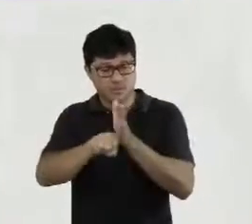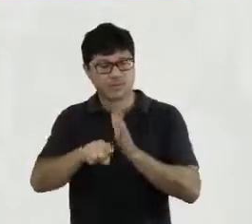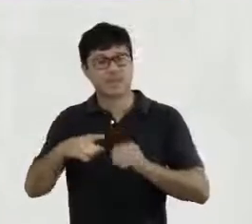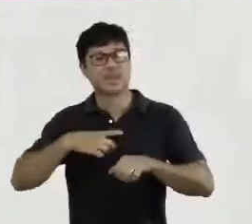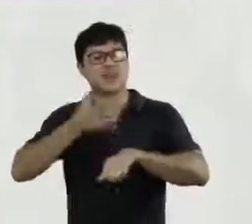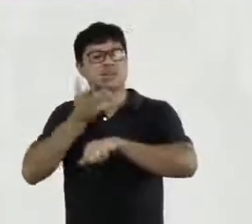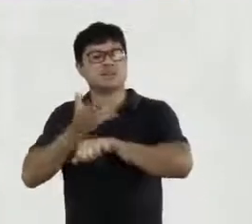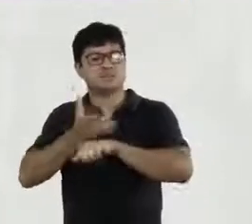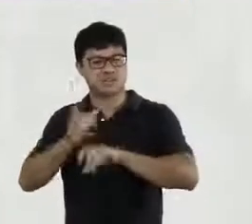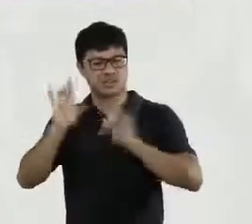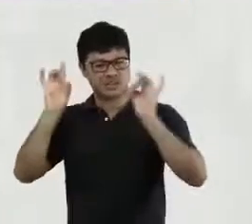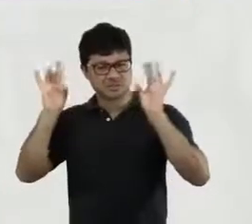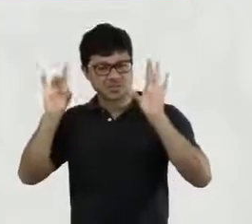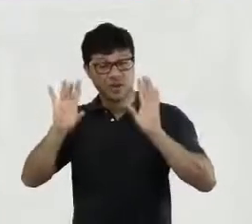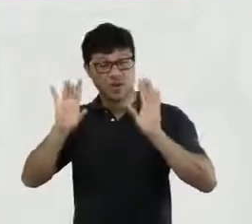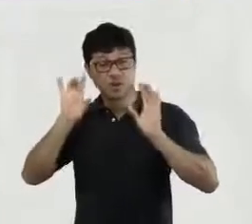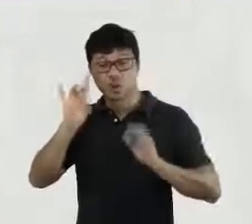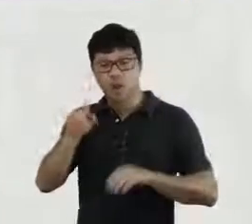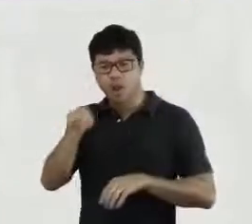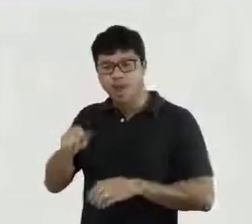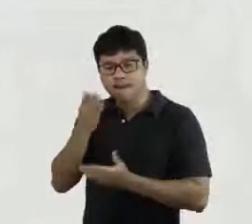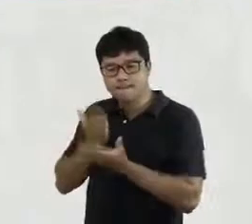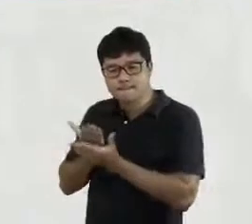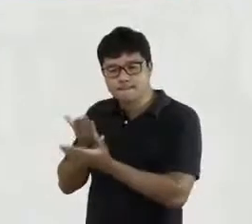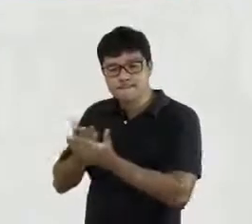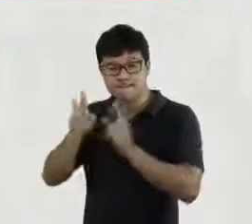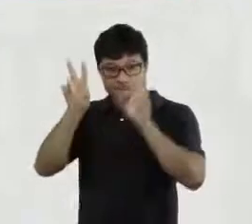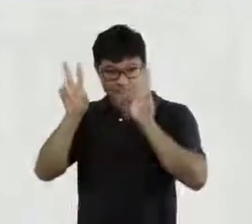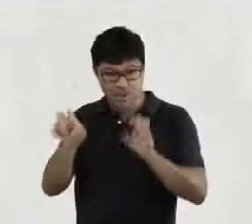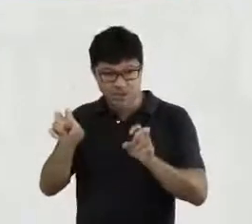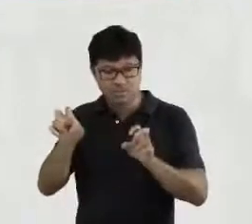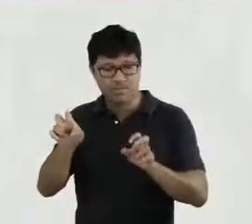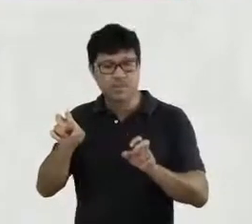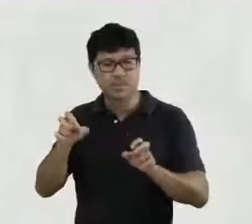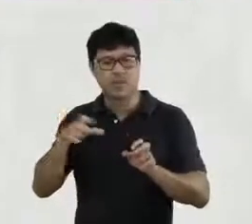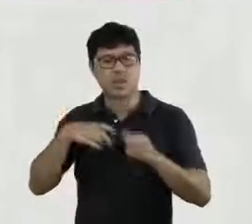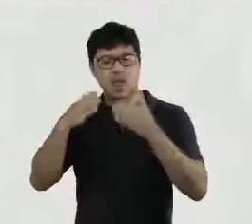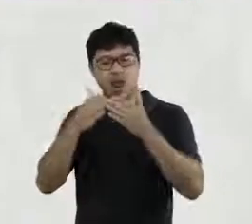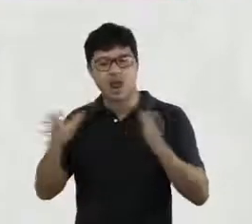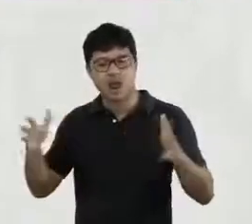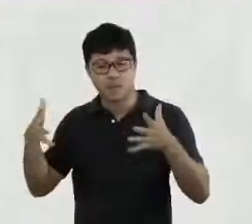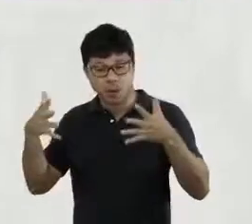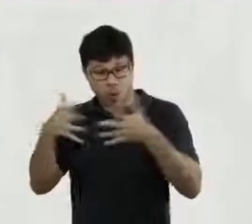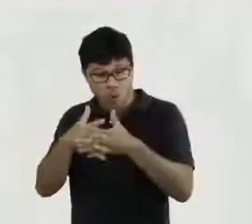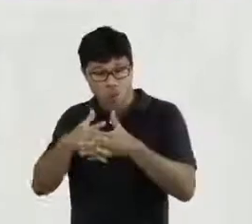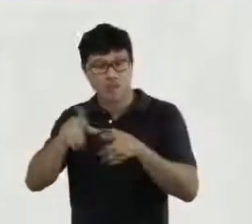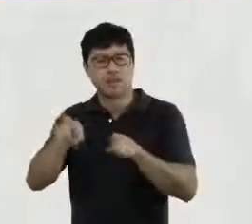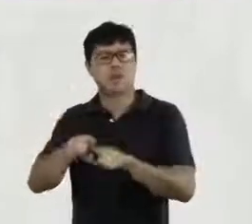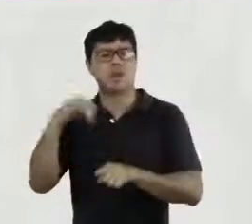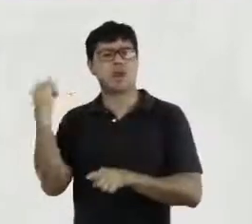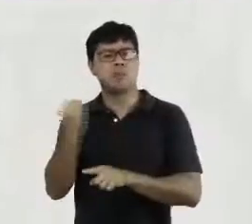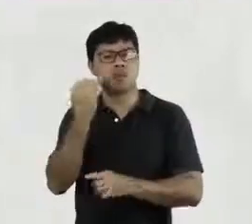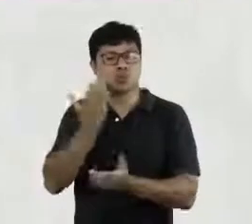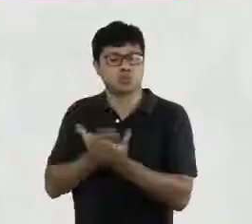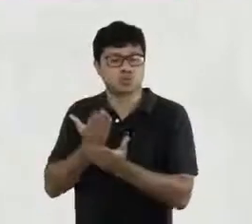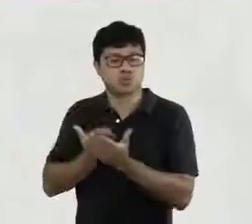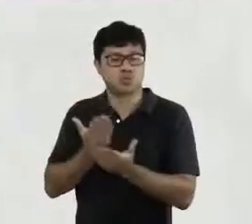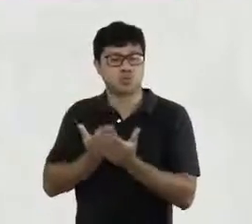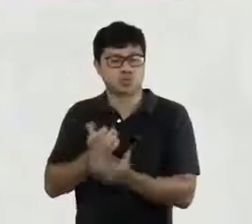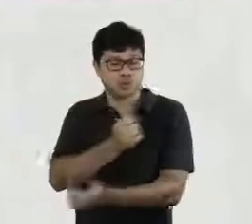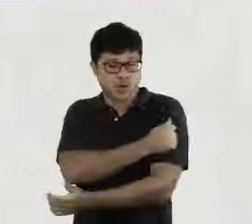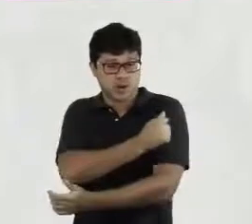uma disciplina específica somente para esta temática, que é ampla, complexa e importante para o estudante e